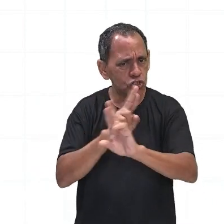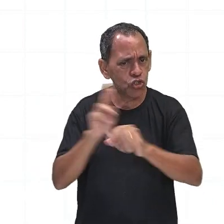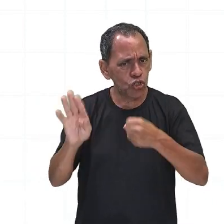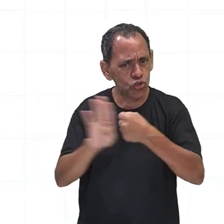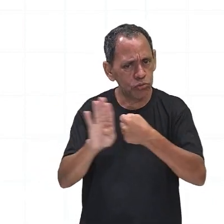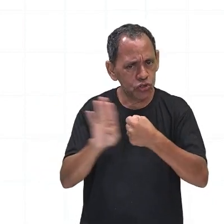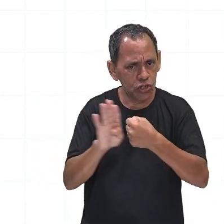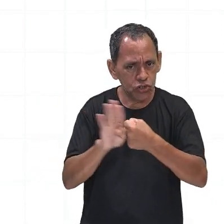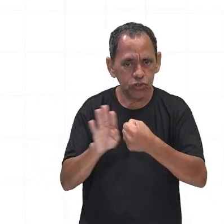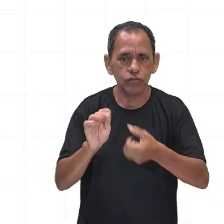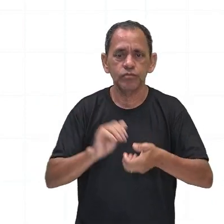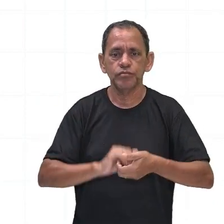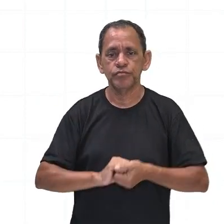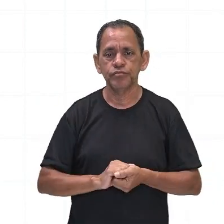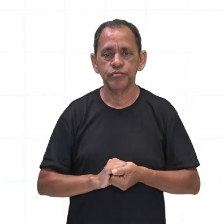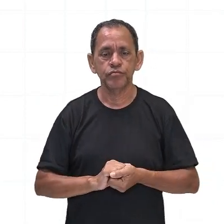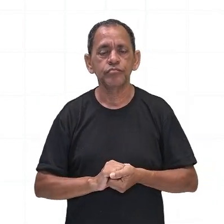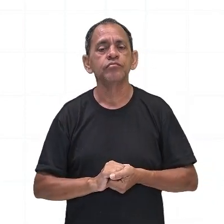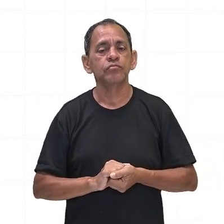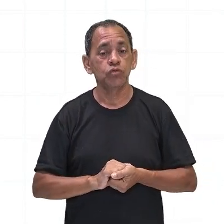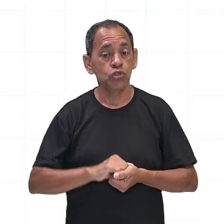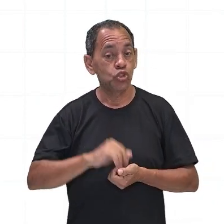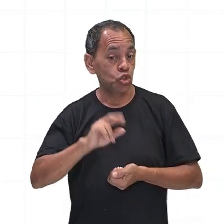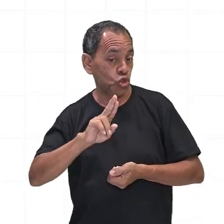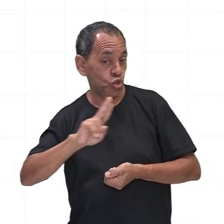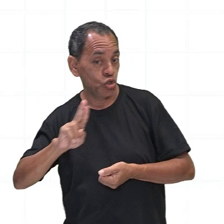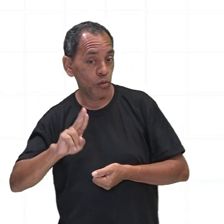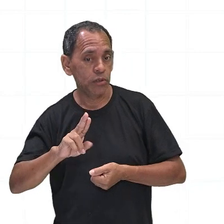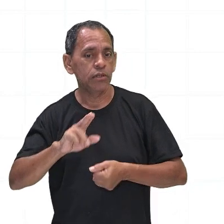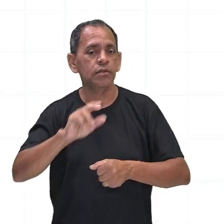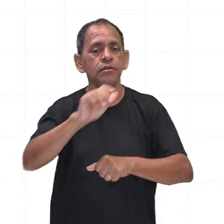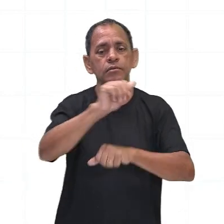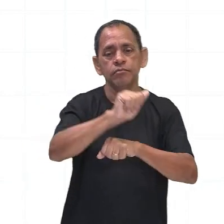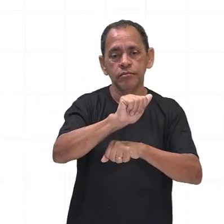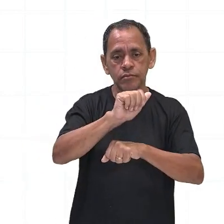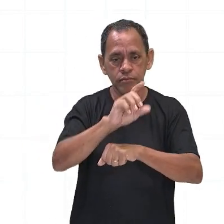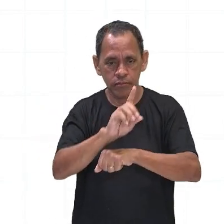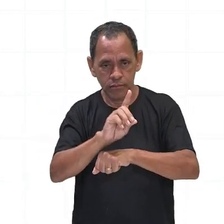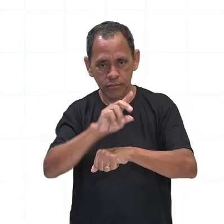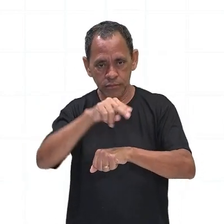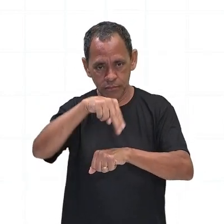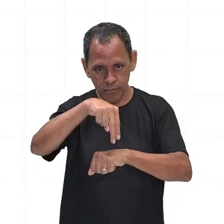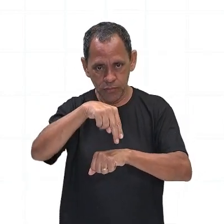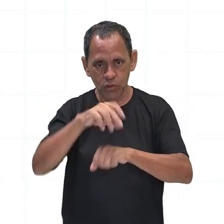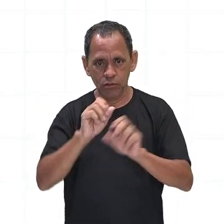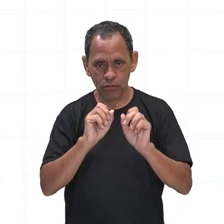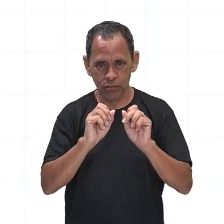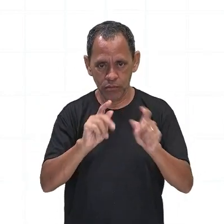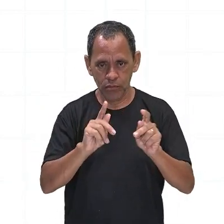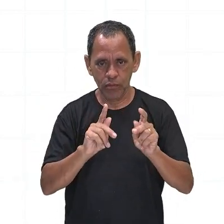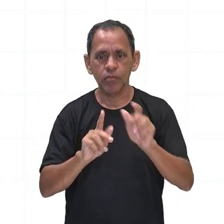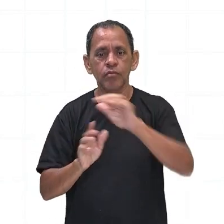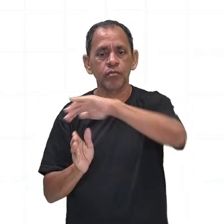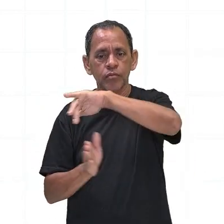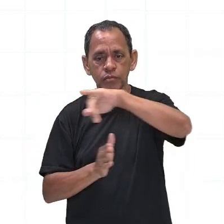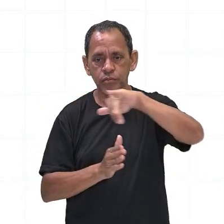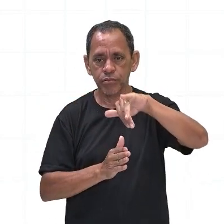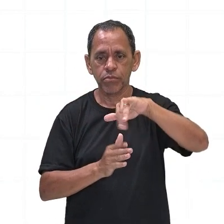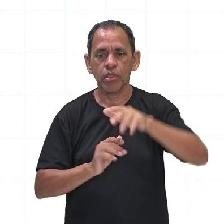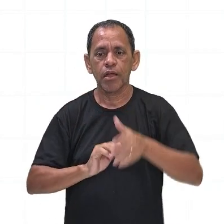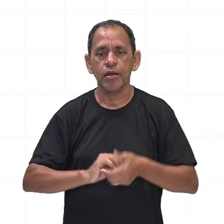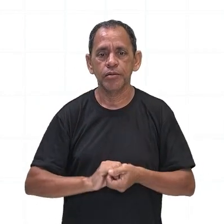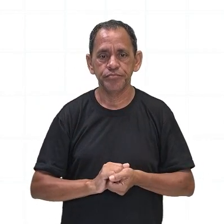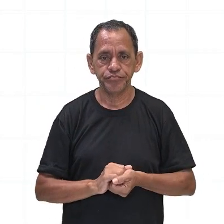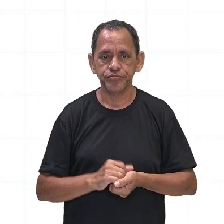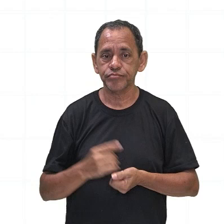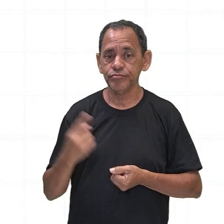serão chamados de adjuntos, certo? Adnominais, ok? Na sequência, vamos continuar aqui a leitura do